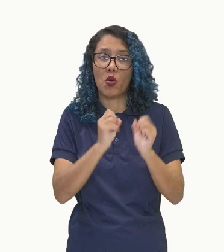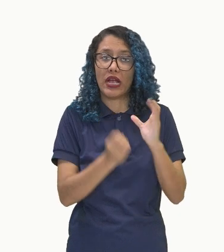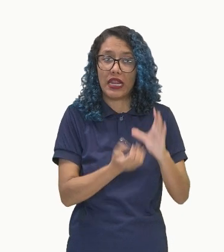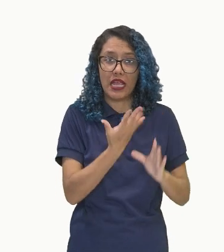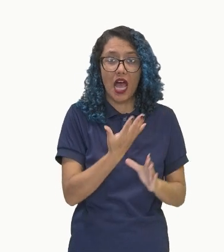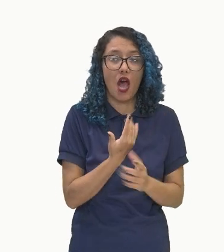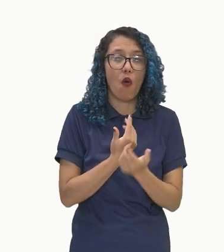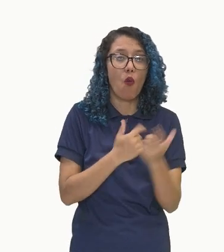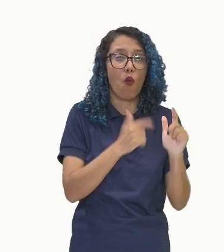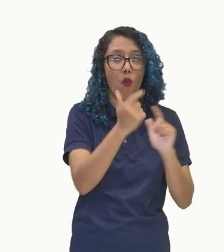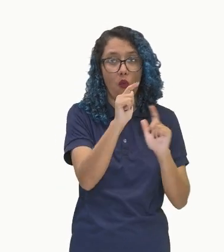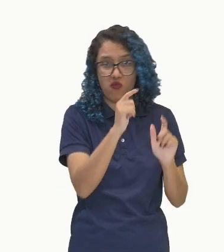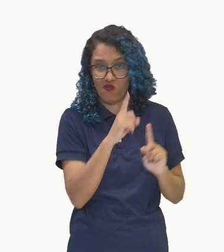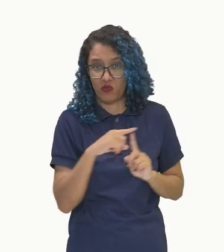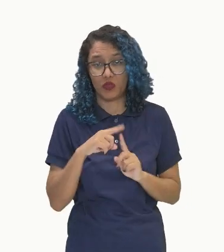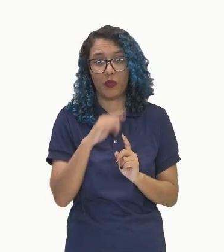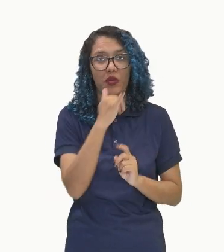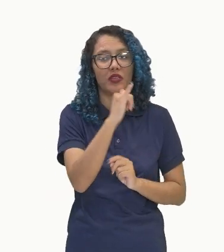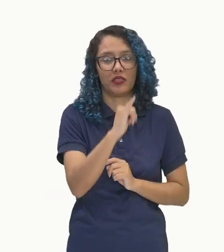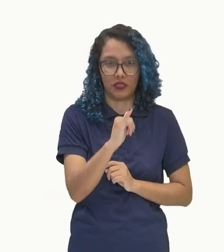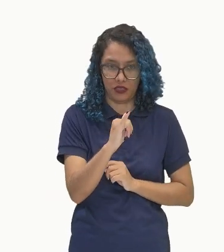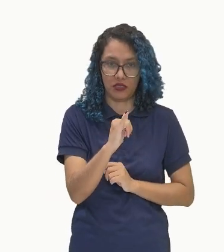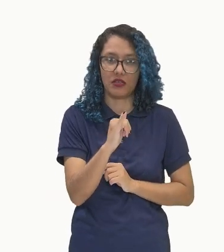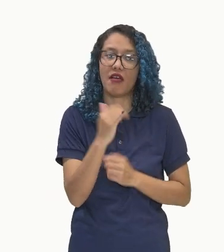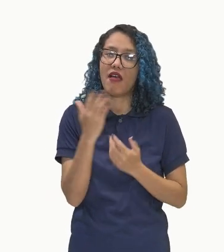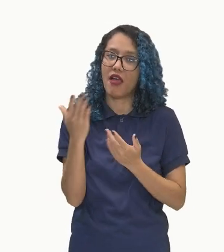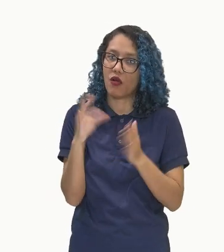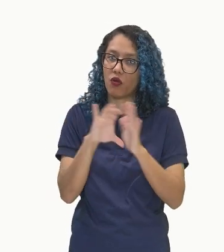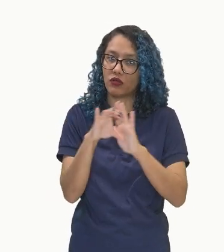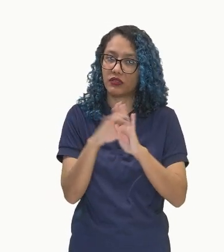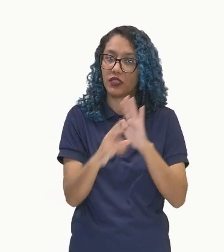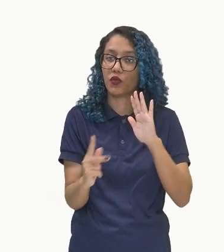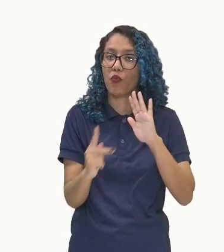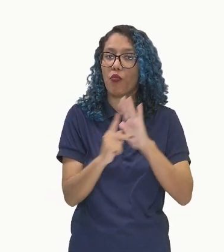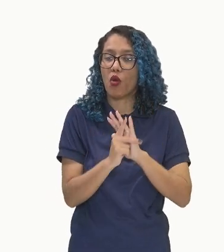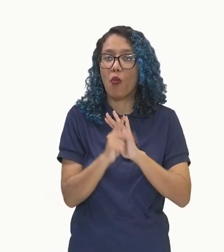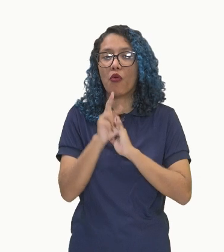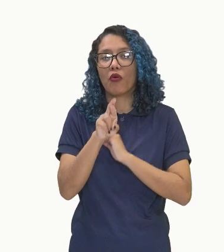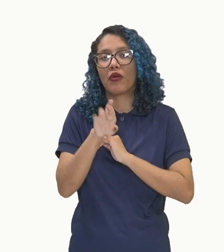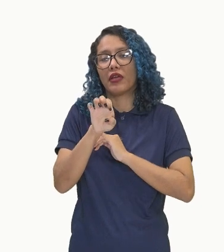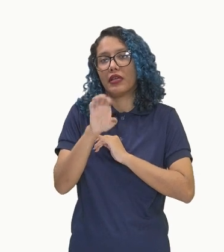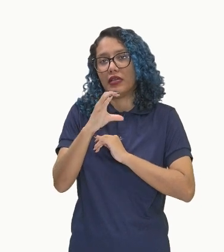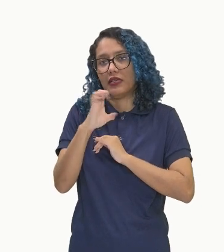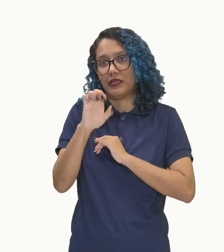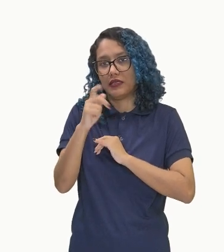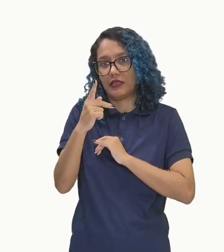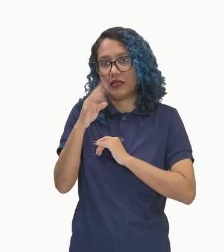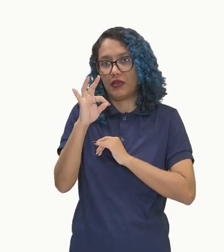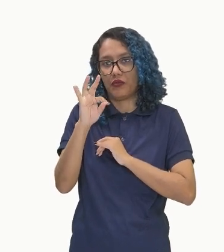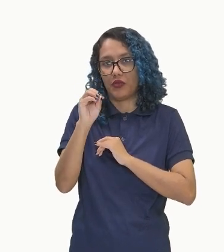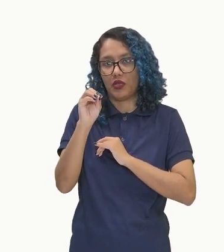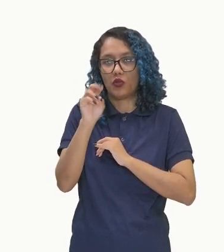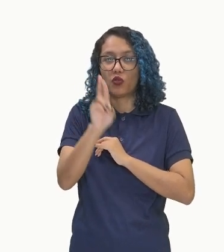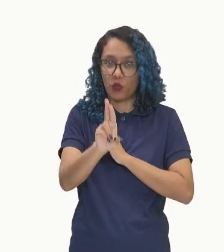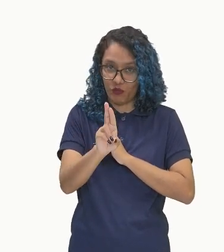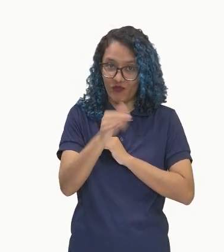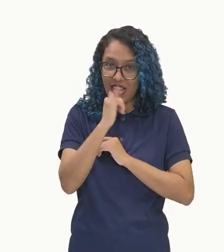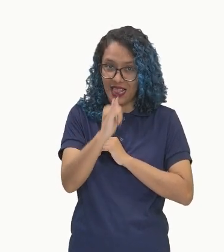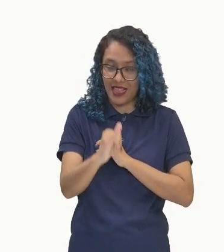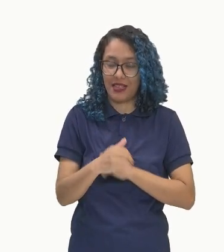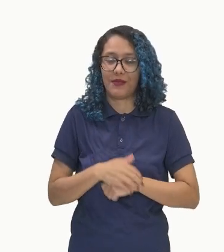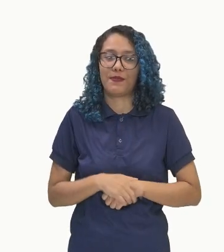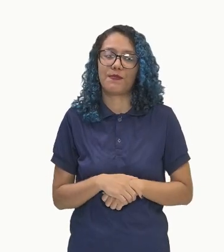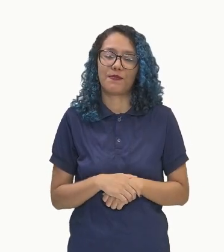elétrico. E depois que nós definimos aí o que é um receptor, nós temos o seguinte, olhem